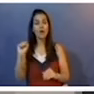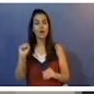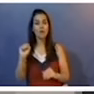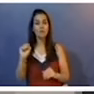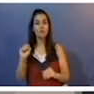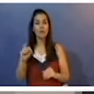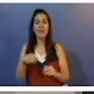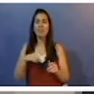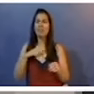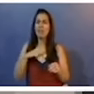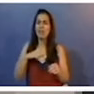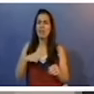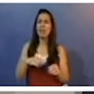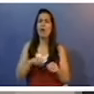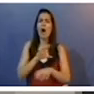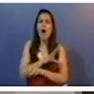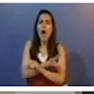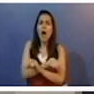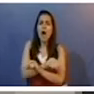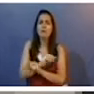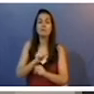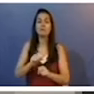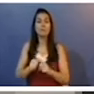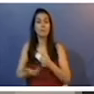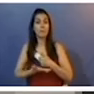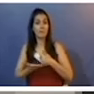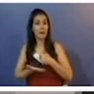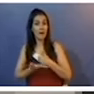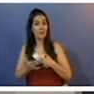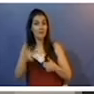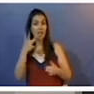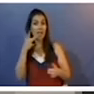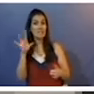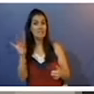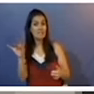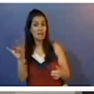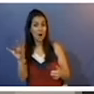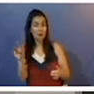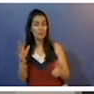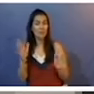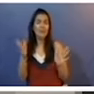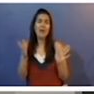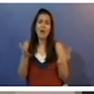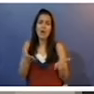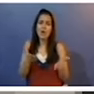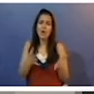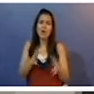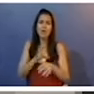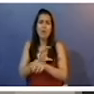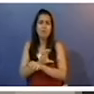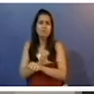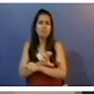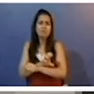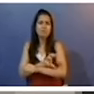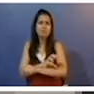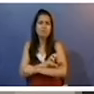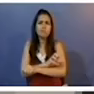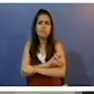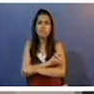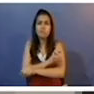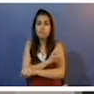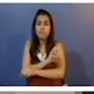ácidos, as bases e os sais. A ferrugem ela é formada pela corrosão do